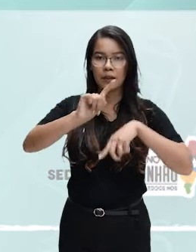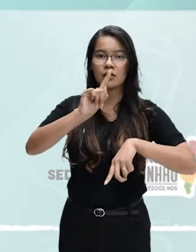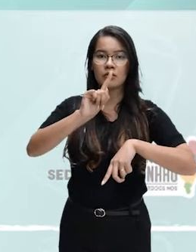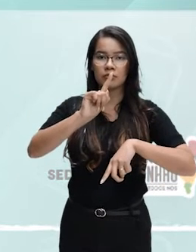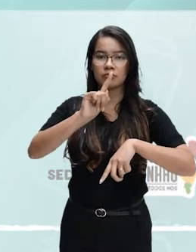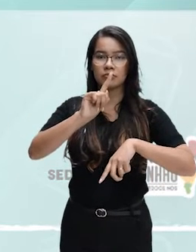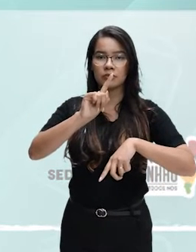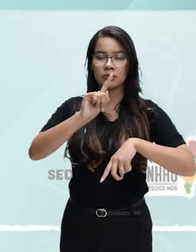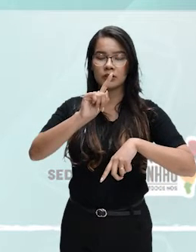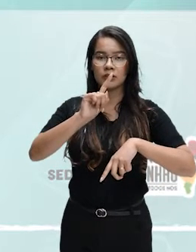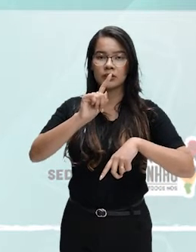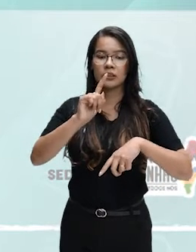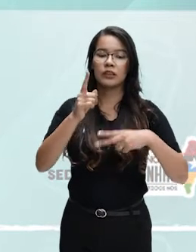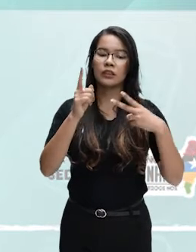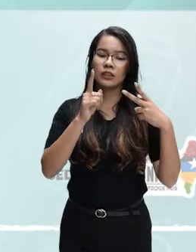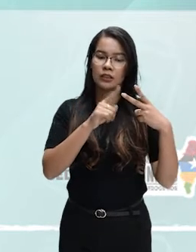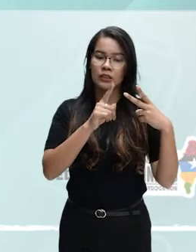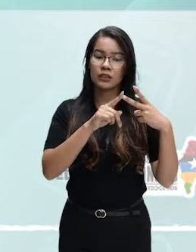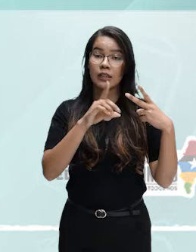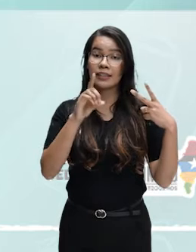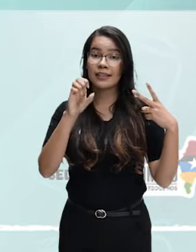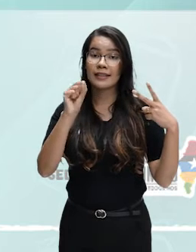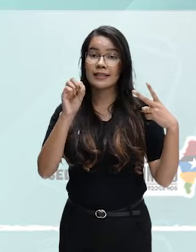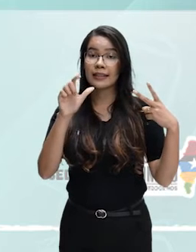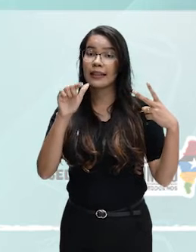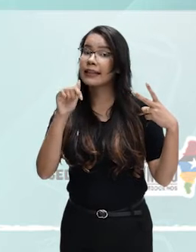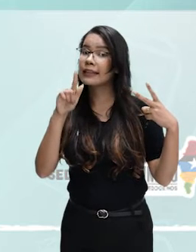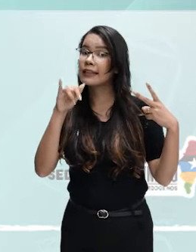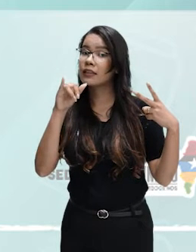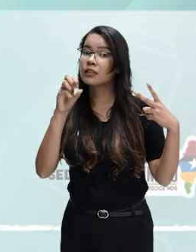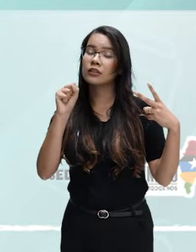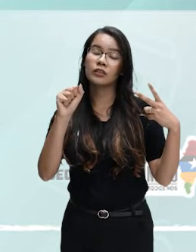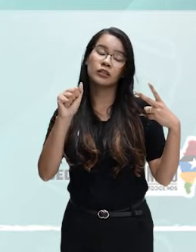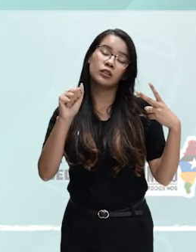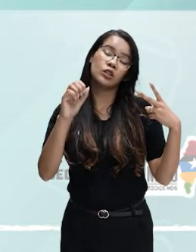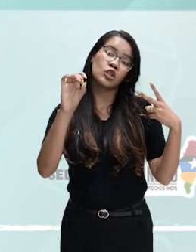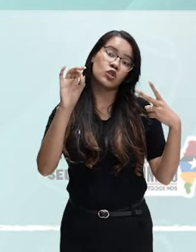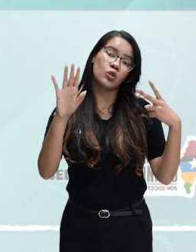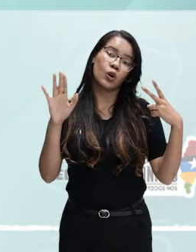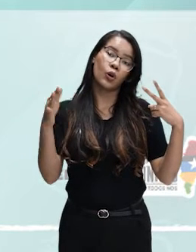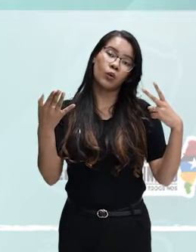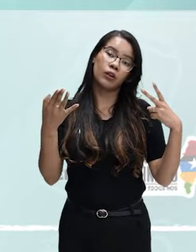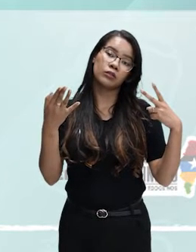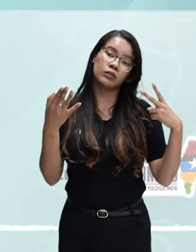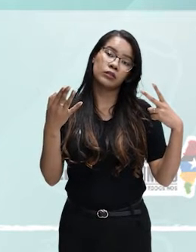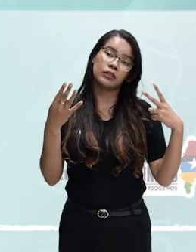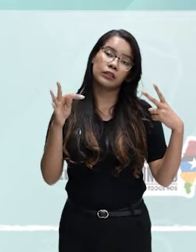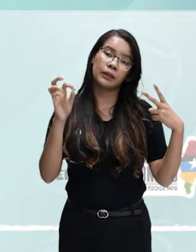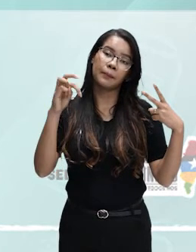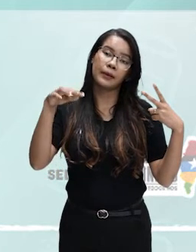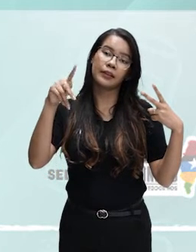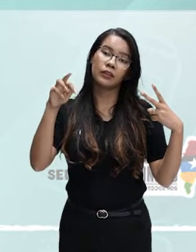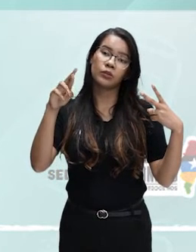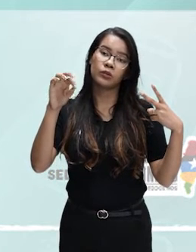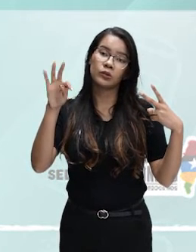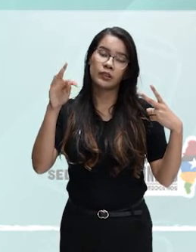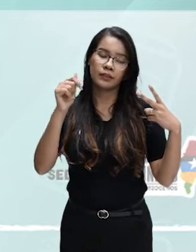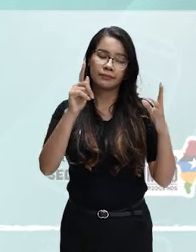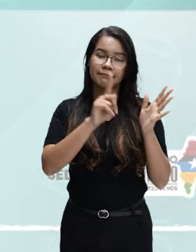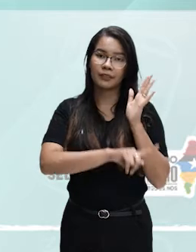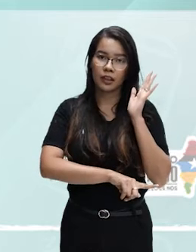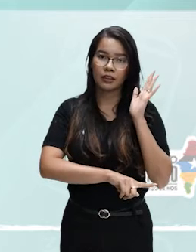e liga e desliga somente quando a temperatura cai para valores inferiores a